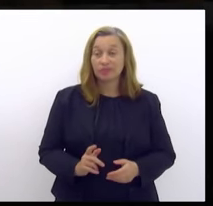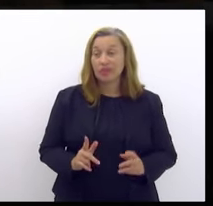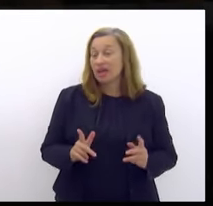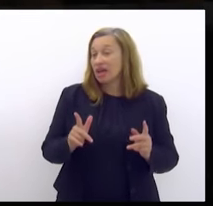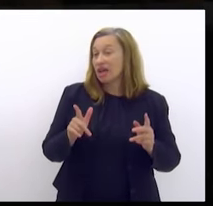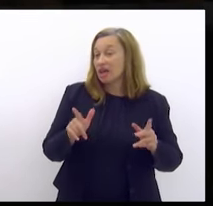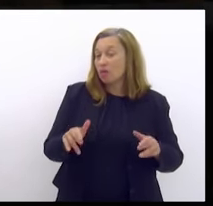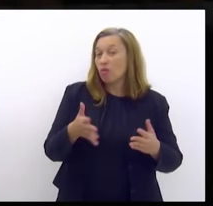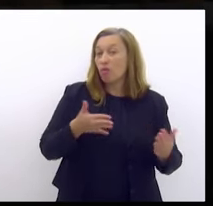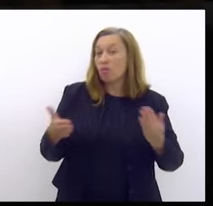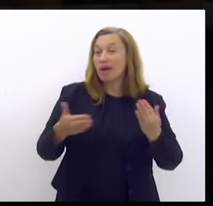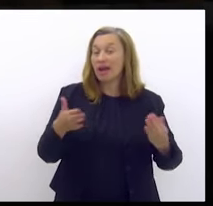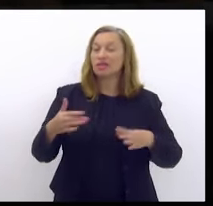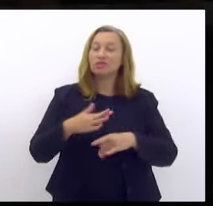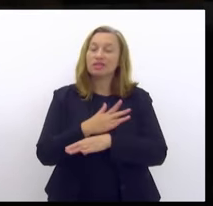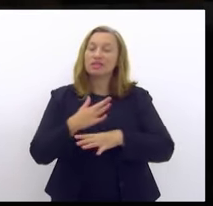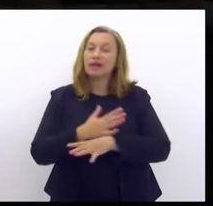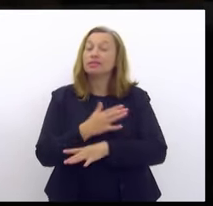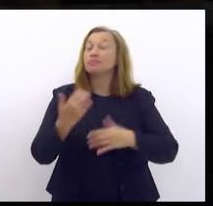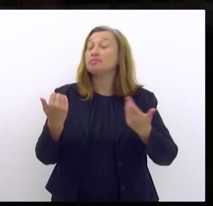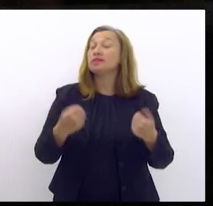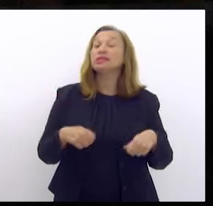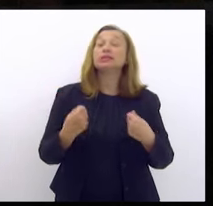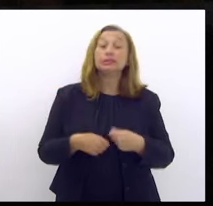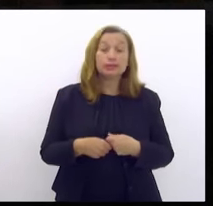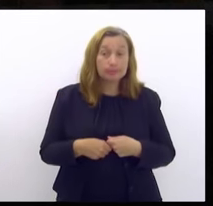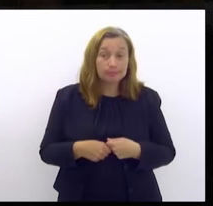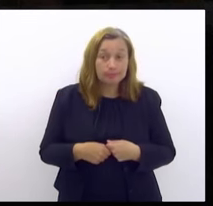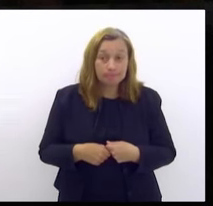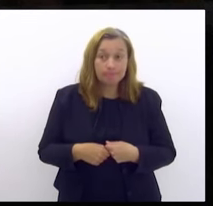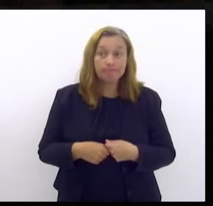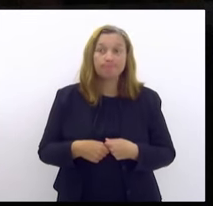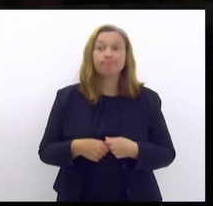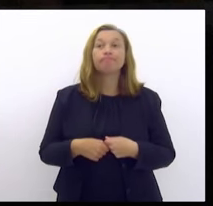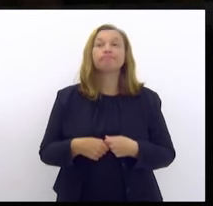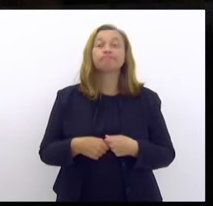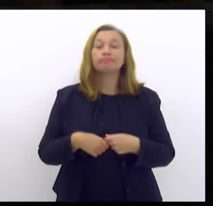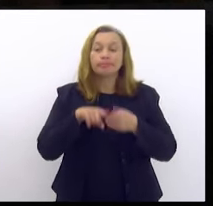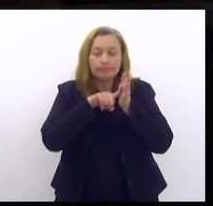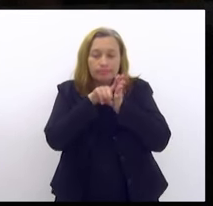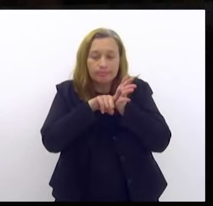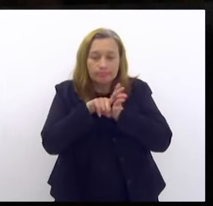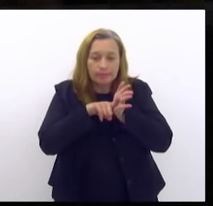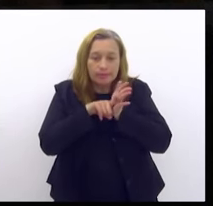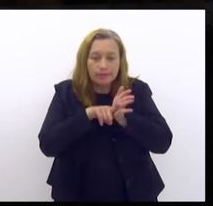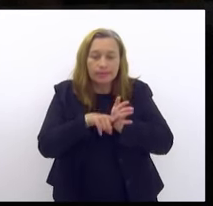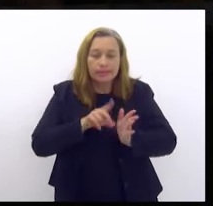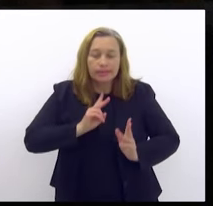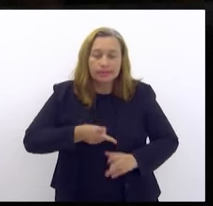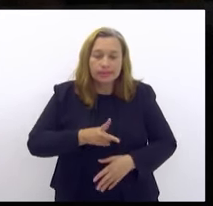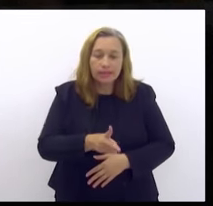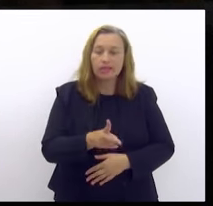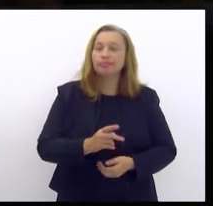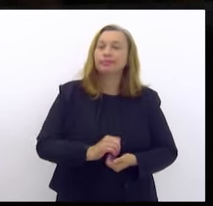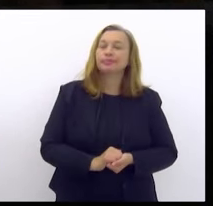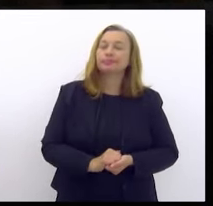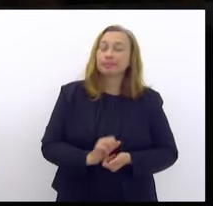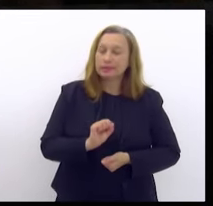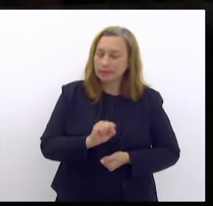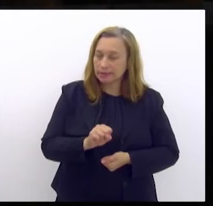cidade. Precisa de vistoria periódica, quinquenal?